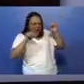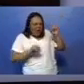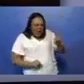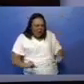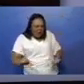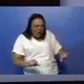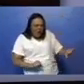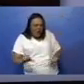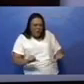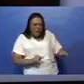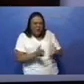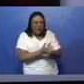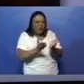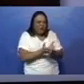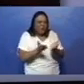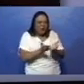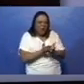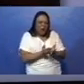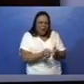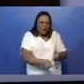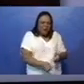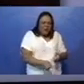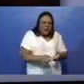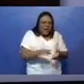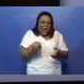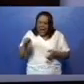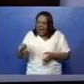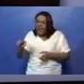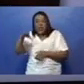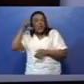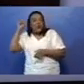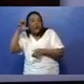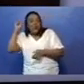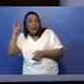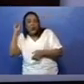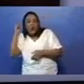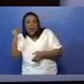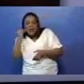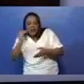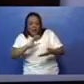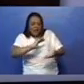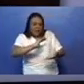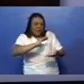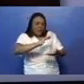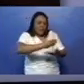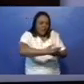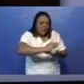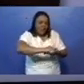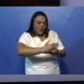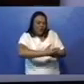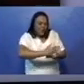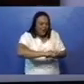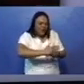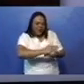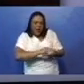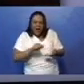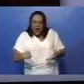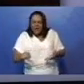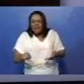a tristeza vindo, e ela tenta fechar. E a hora que ela fecha, ela prende lá dentro a esperança, de um mundo